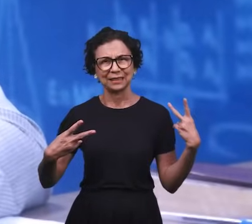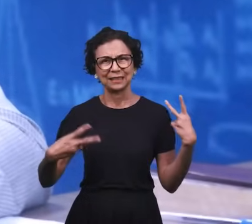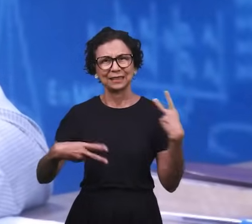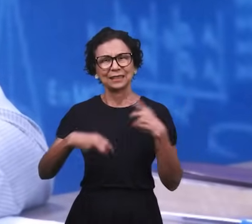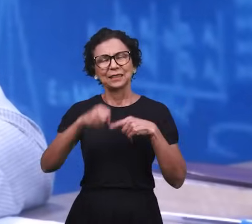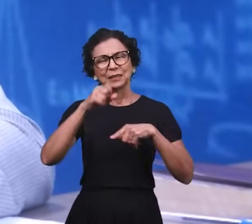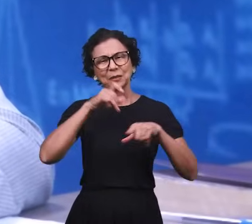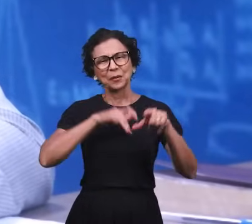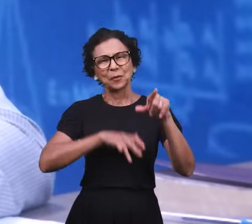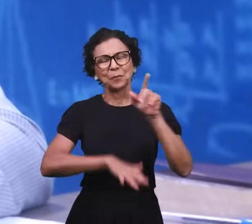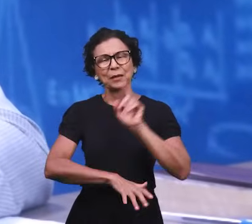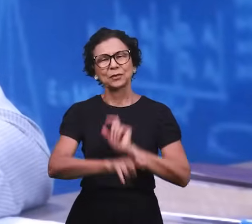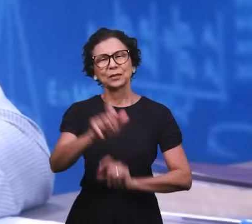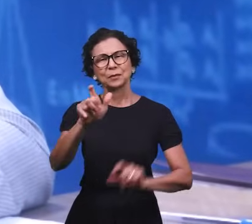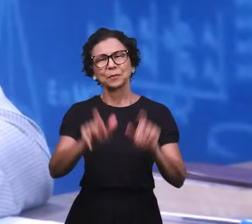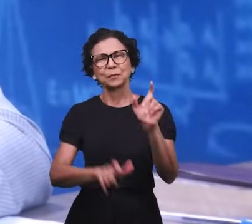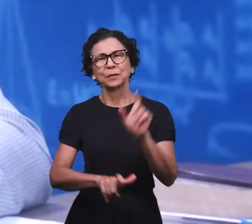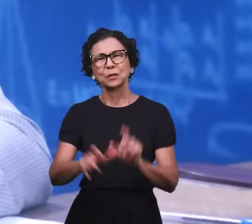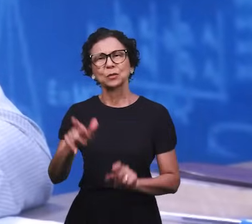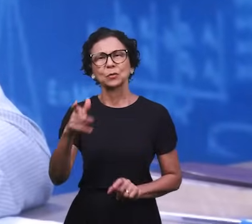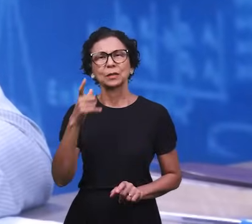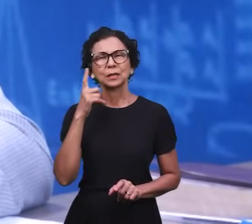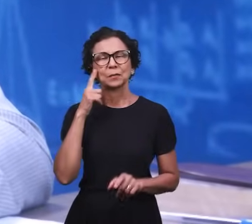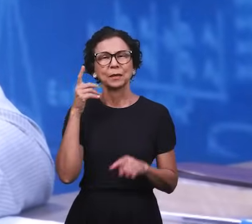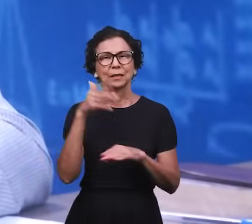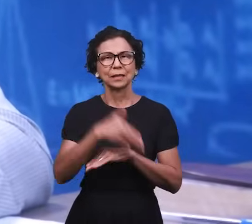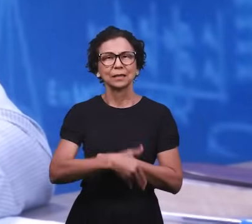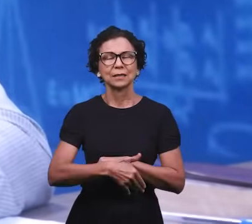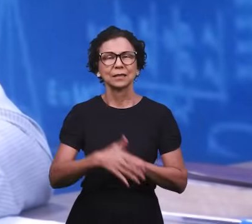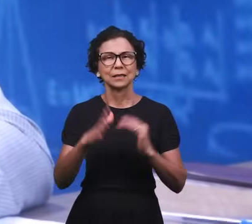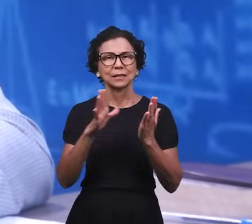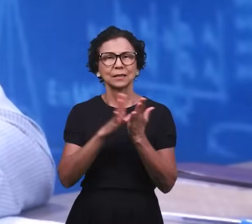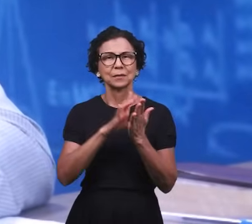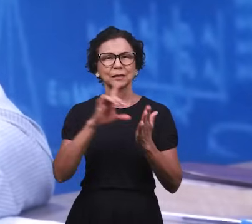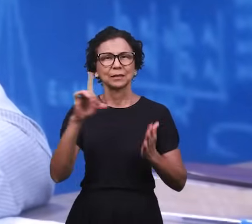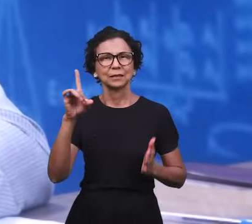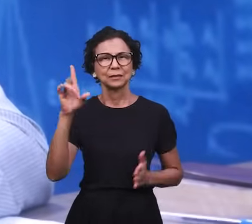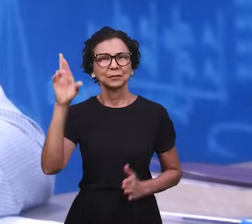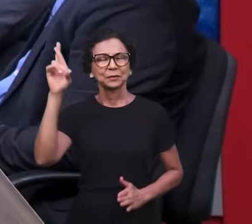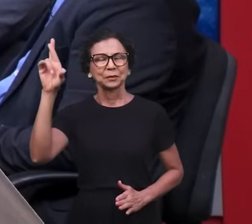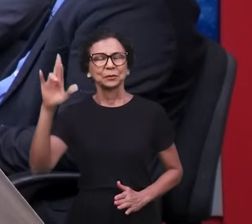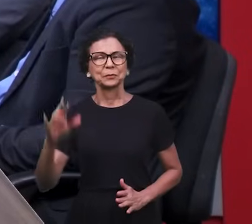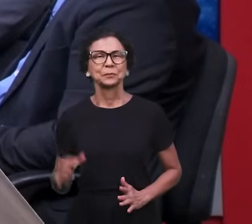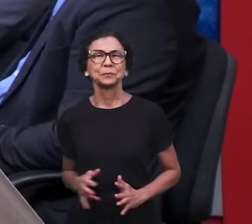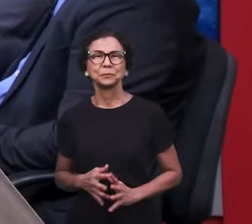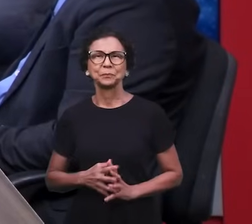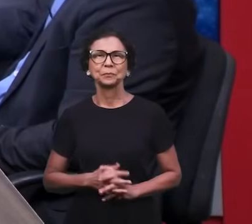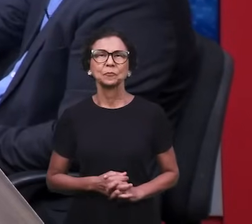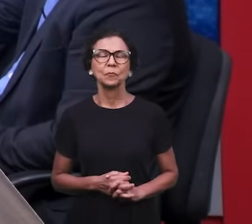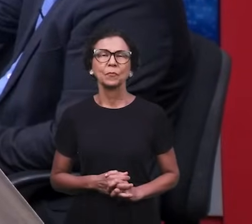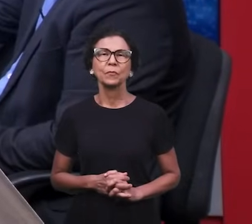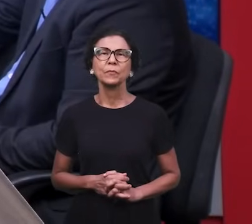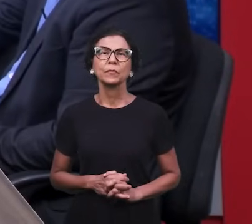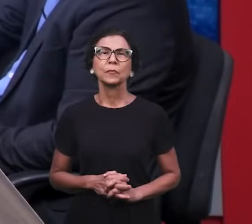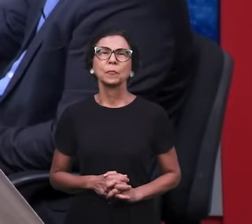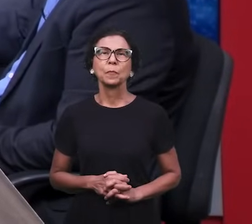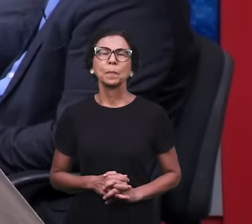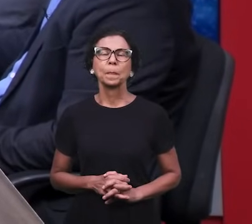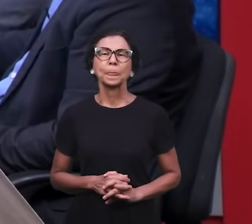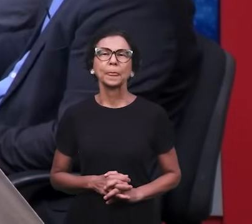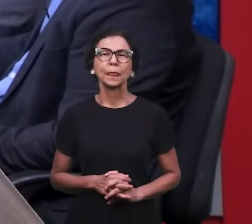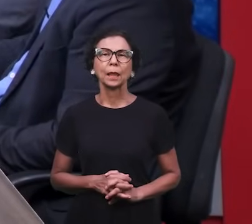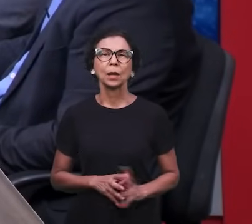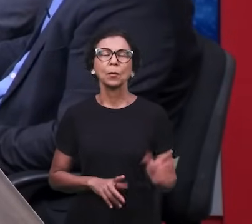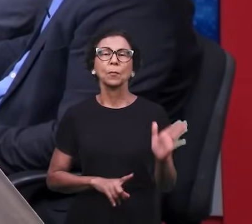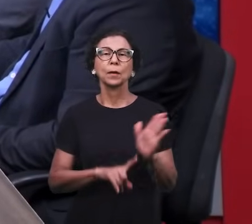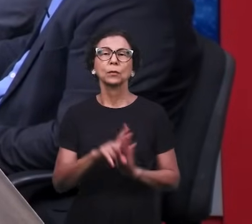uma maneira de outras pessoas terem acesso à palavra do Senhor. Bem, vamos continuar aqui. Nós temos ainda mais